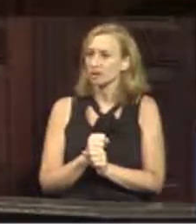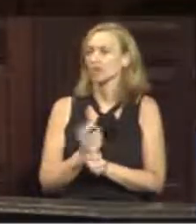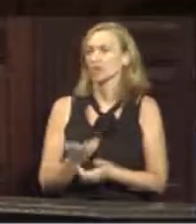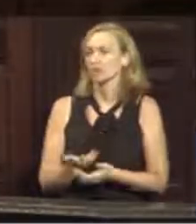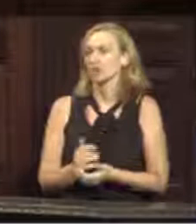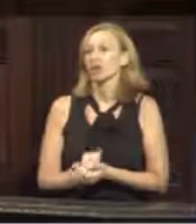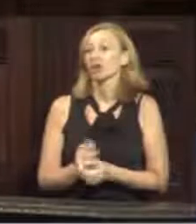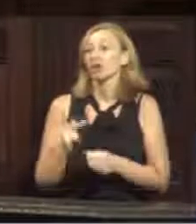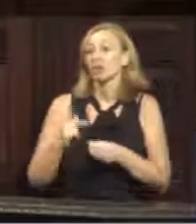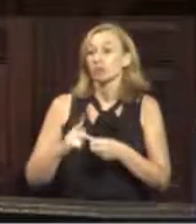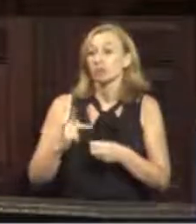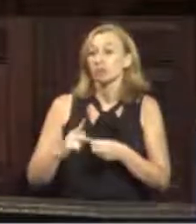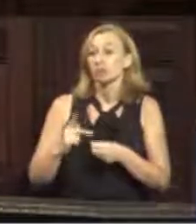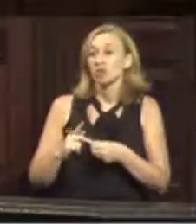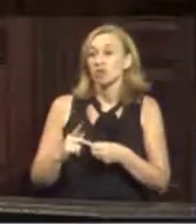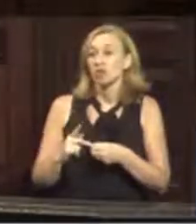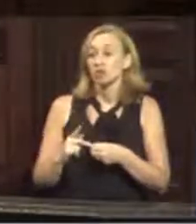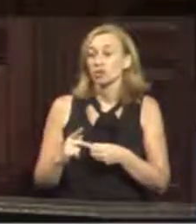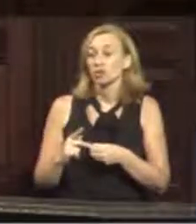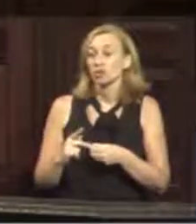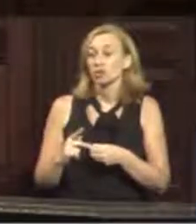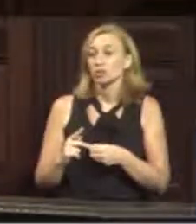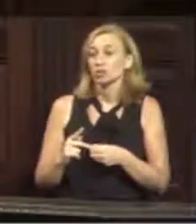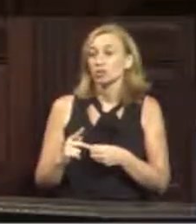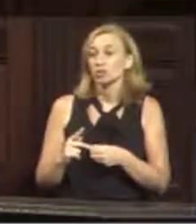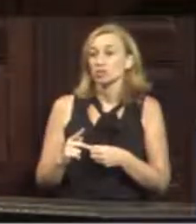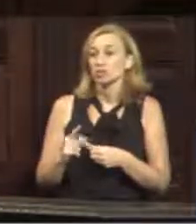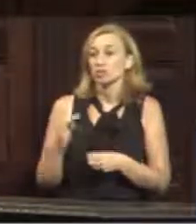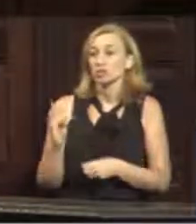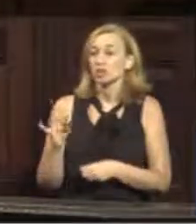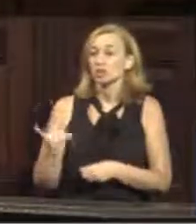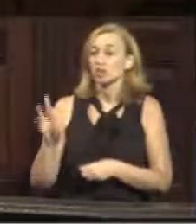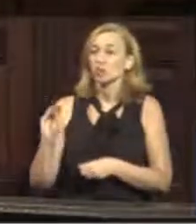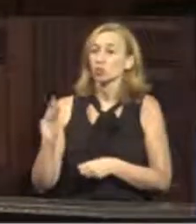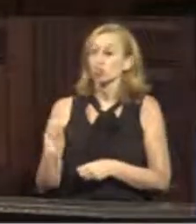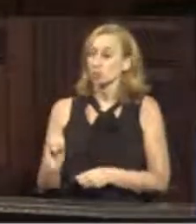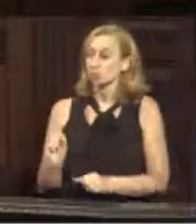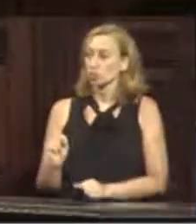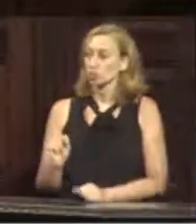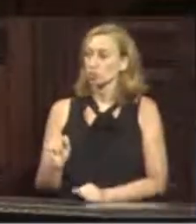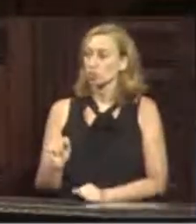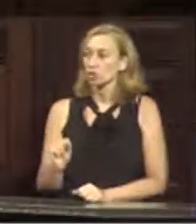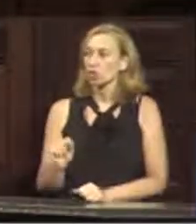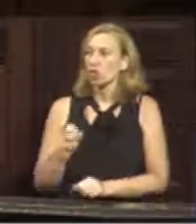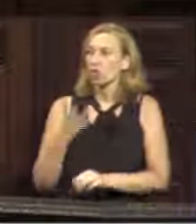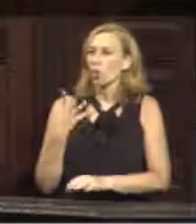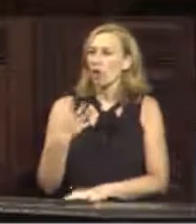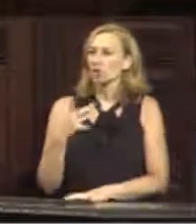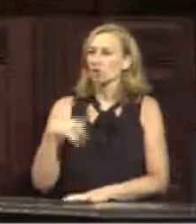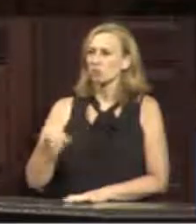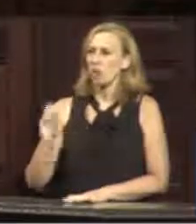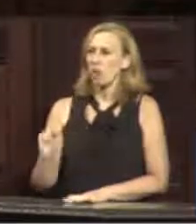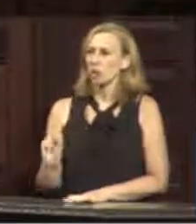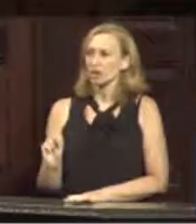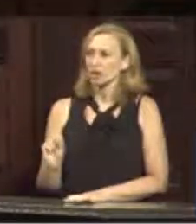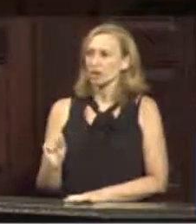de petróleo imune ao tributo do ICMS. 4 bilhões de